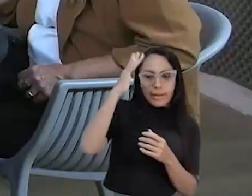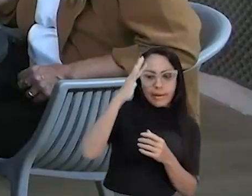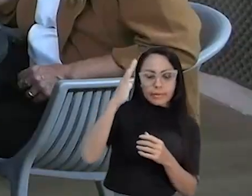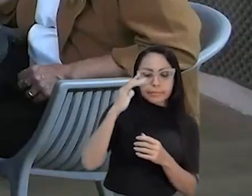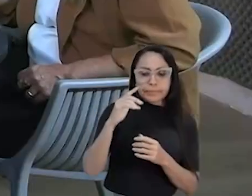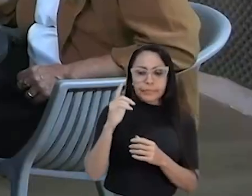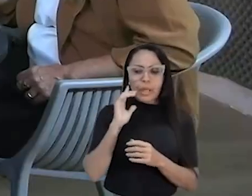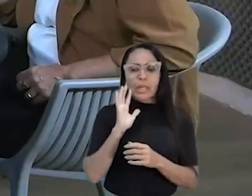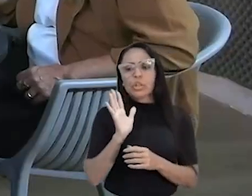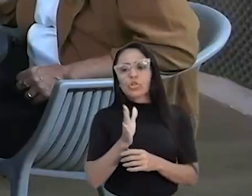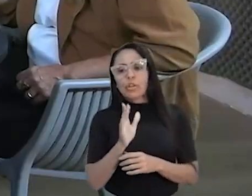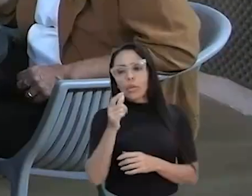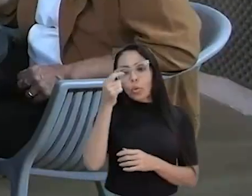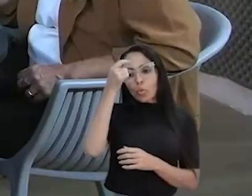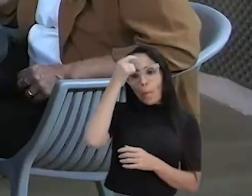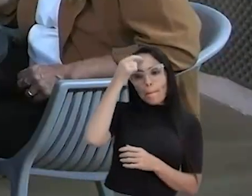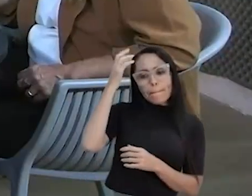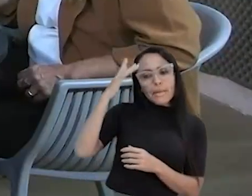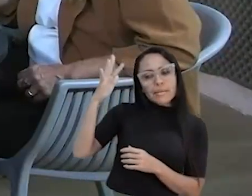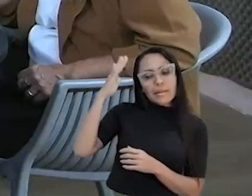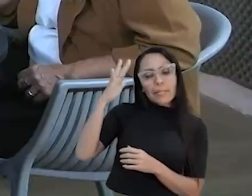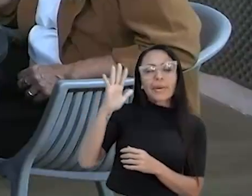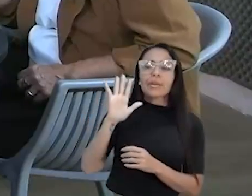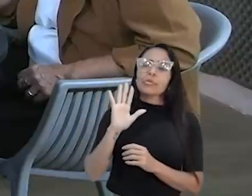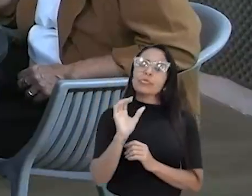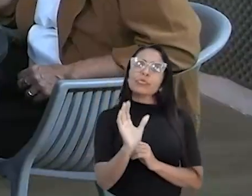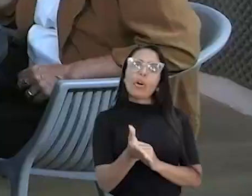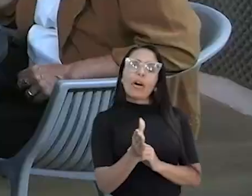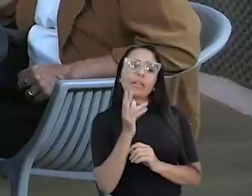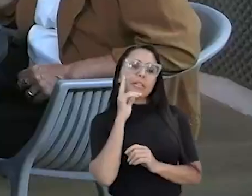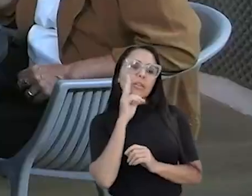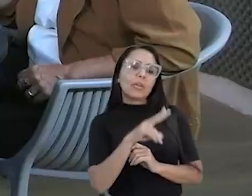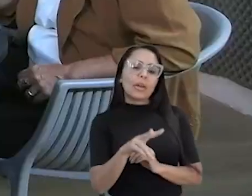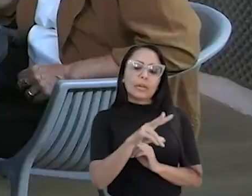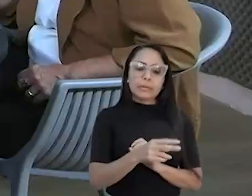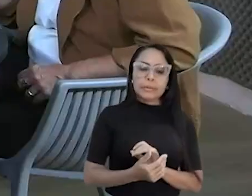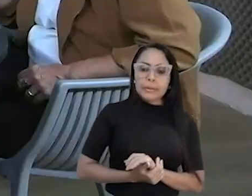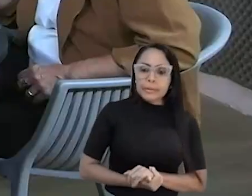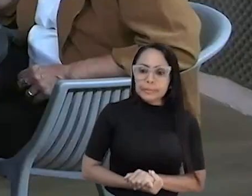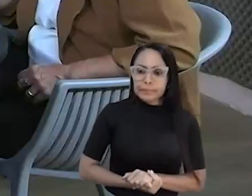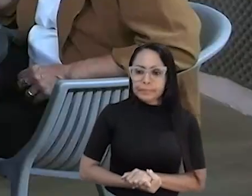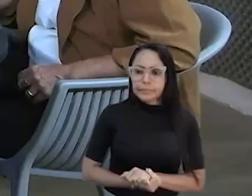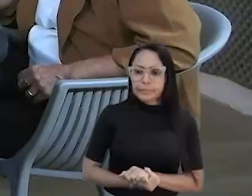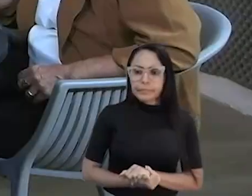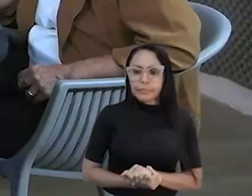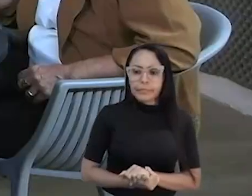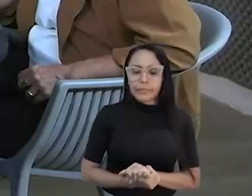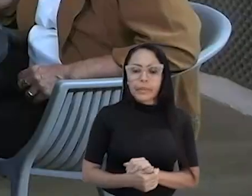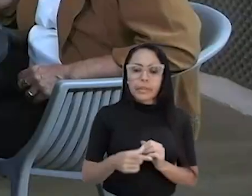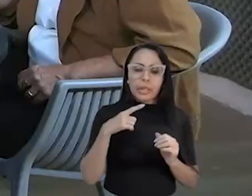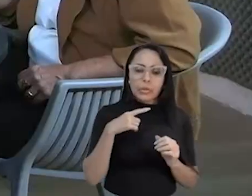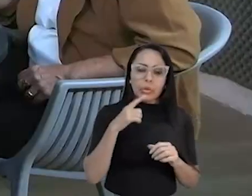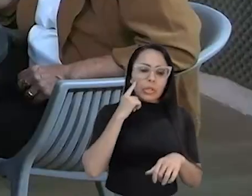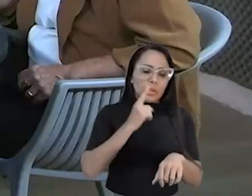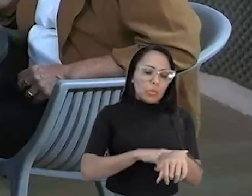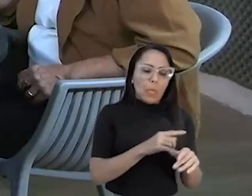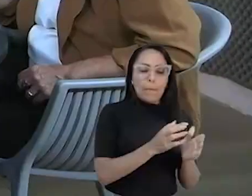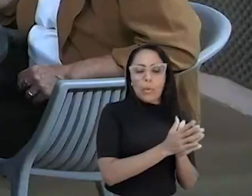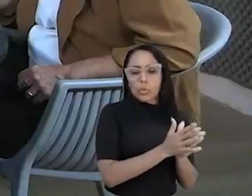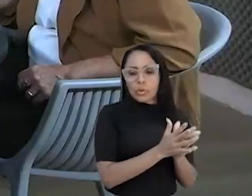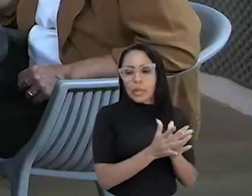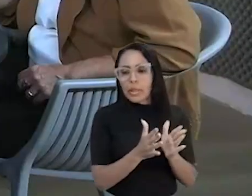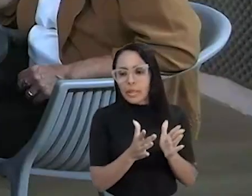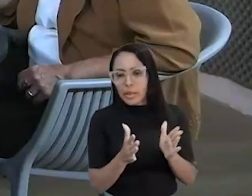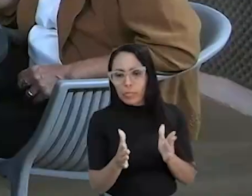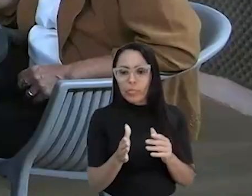nosso subconsciente, né? Exatamente. Do nosso olhar. E os copogós, eles têm, assim, acho que durante muito tempo,